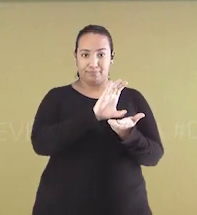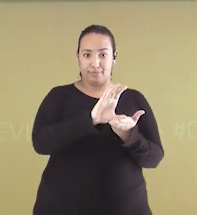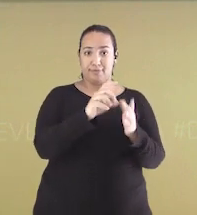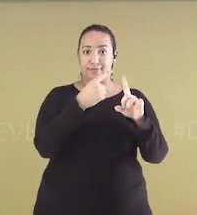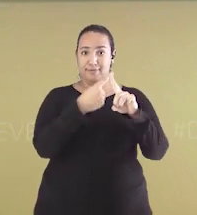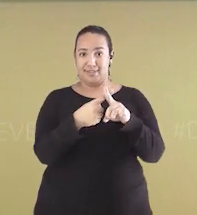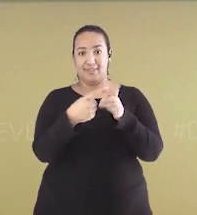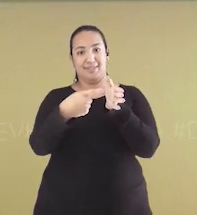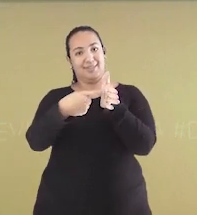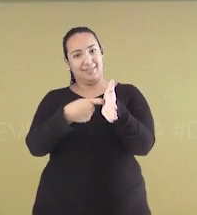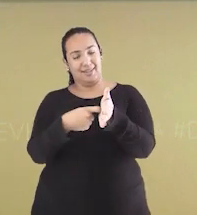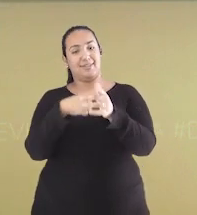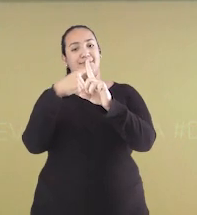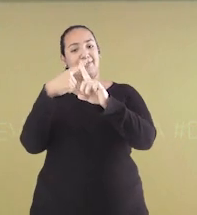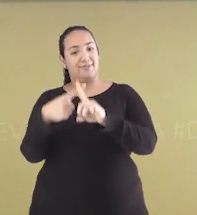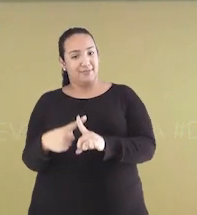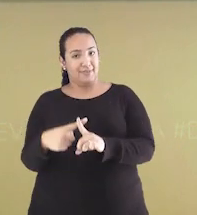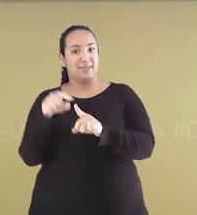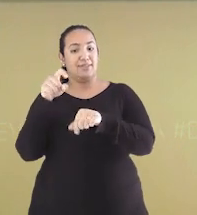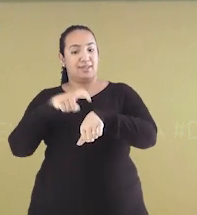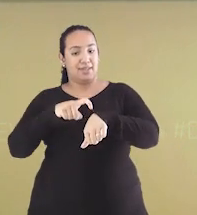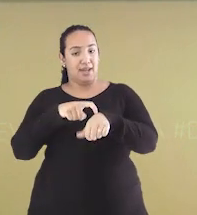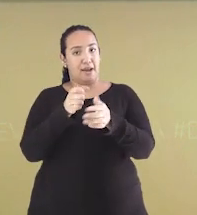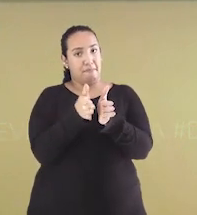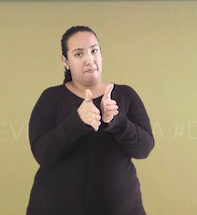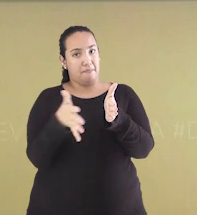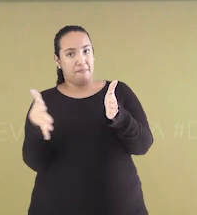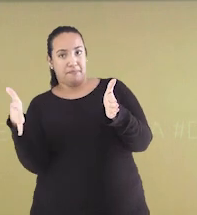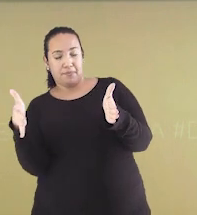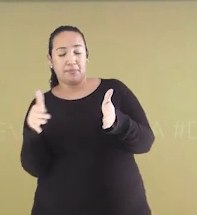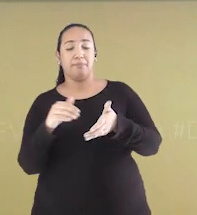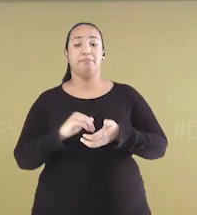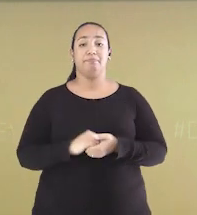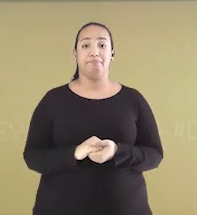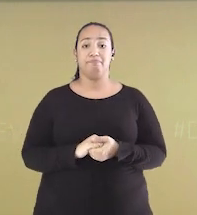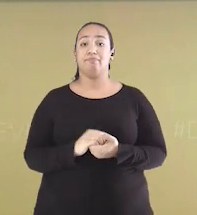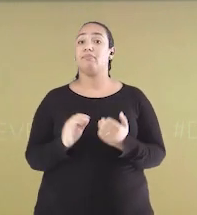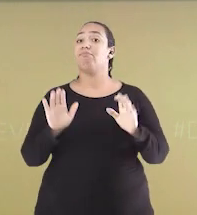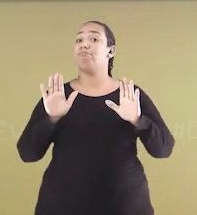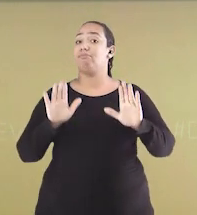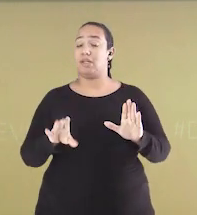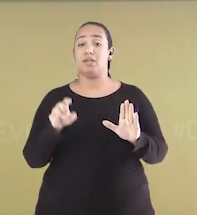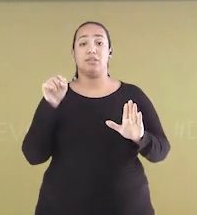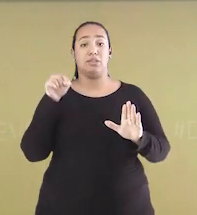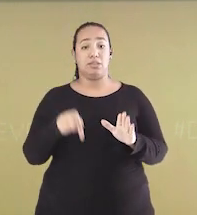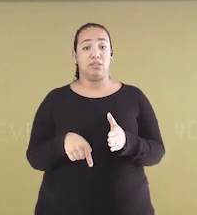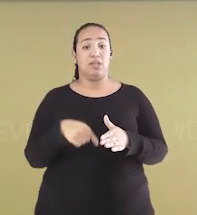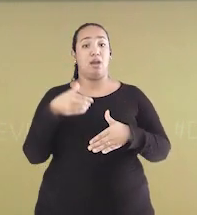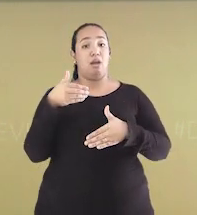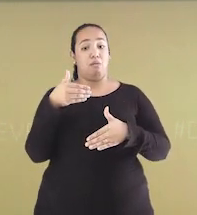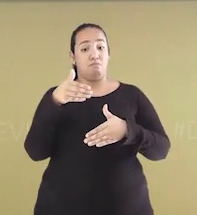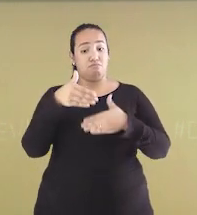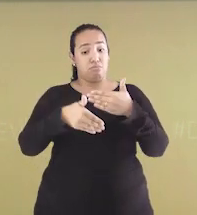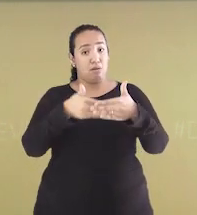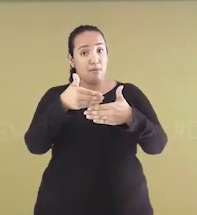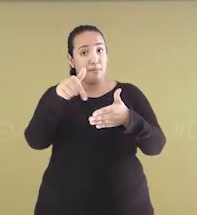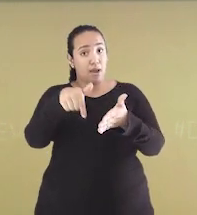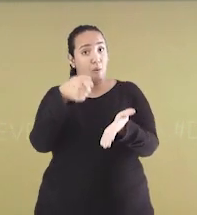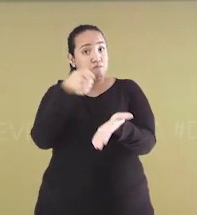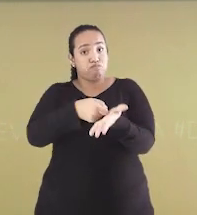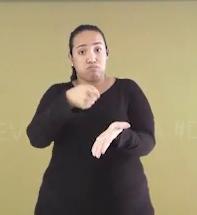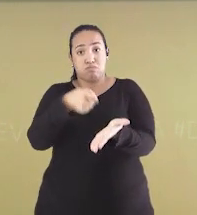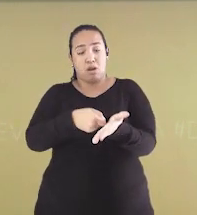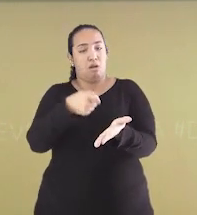juros e pelo tempo que vai incidir os juros da transação. Entretanto, é um procedimento obrigatório nesse